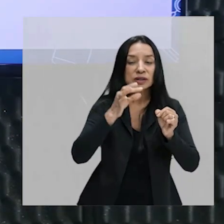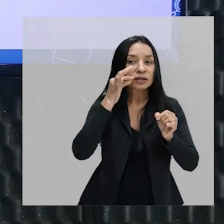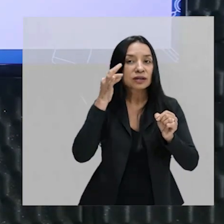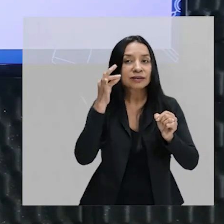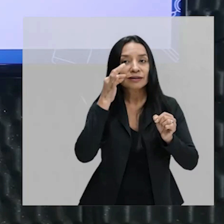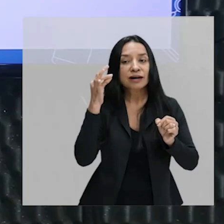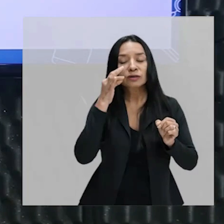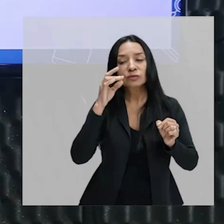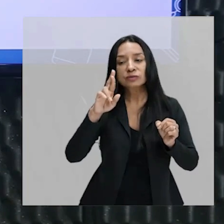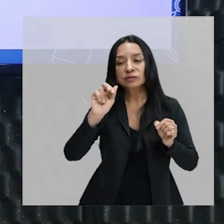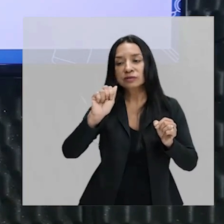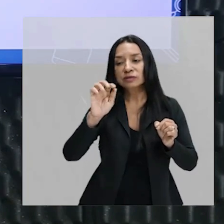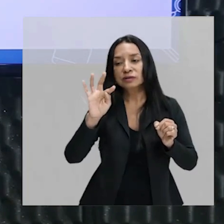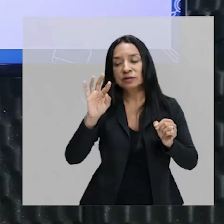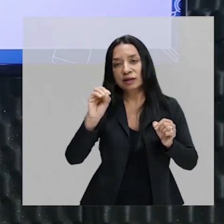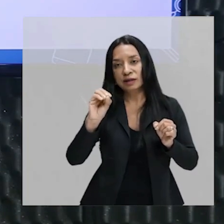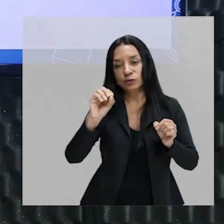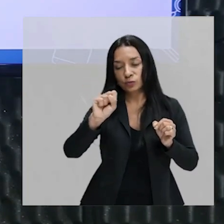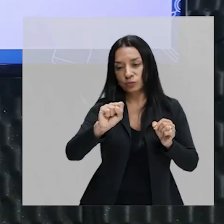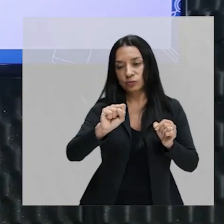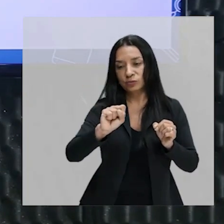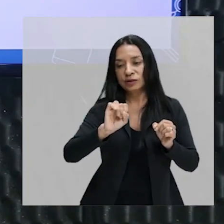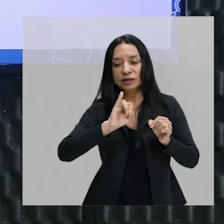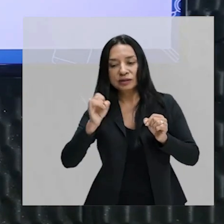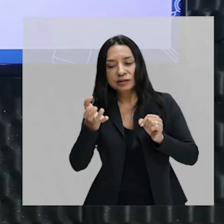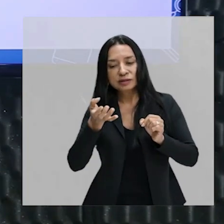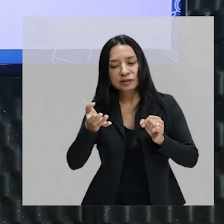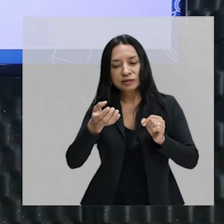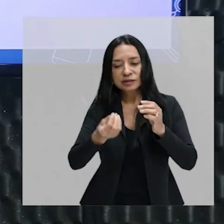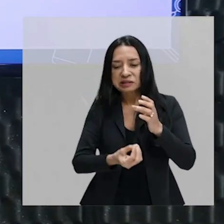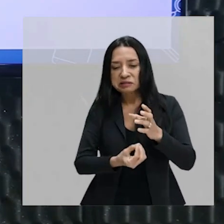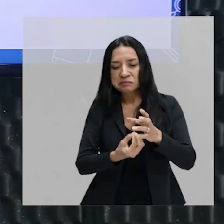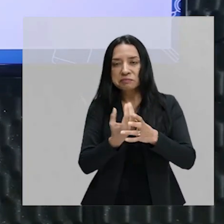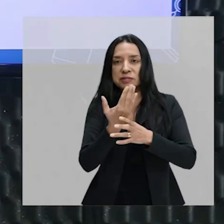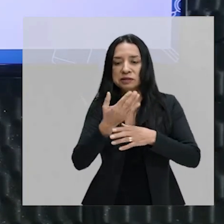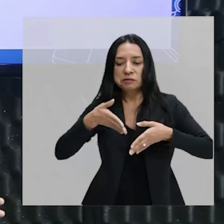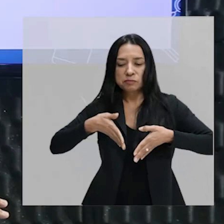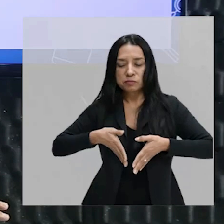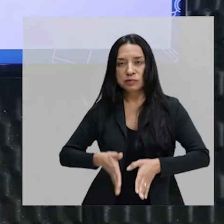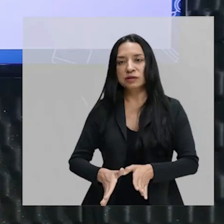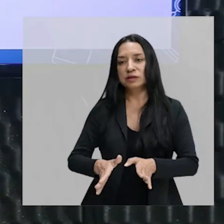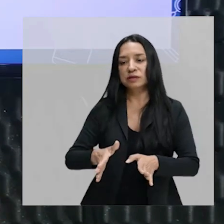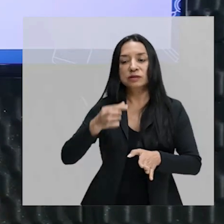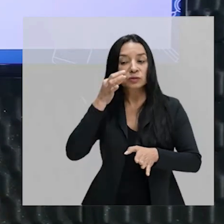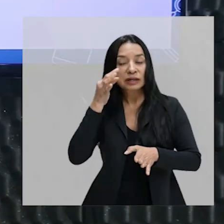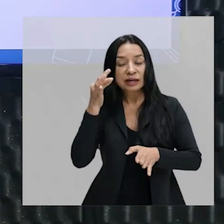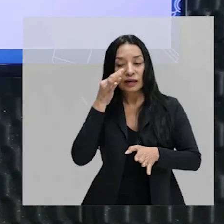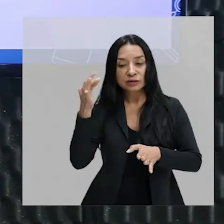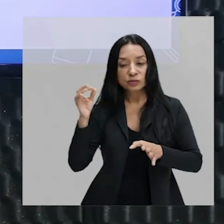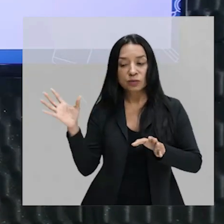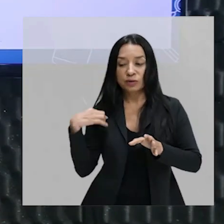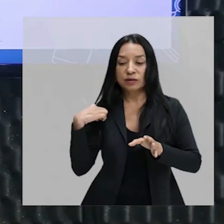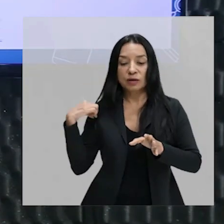se ele queria que nascesse ratos ele pegava um monte de roupa suja e colocava no quarto escuro com um monte de trigo velho e